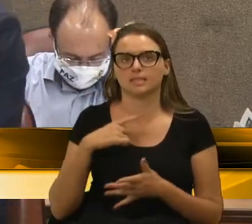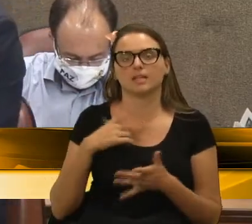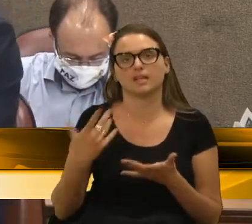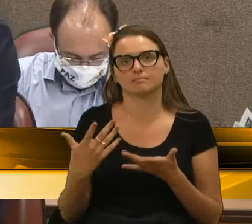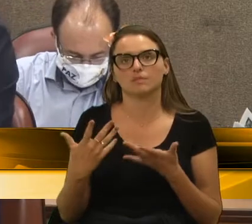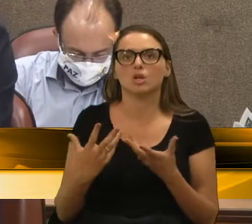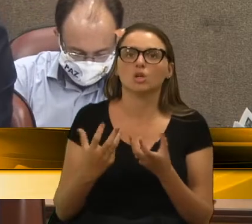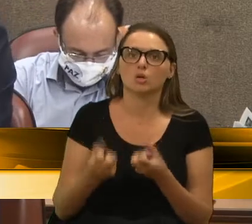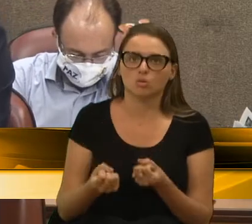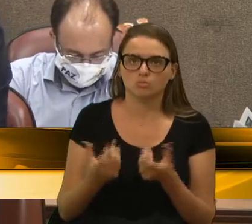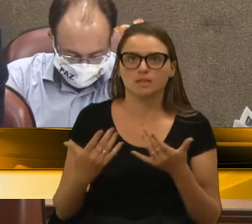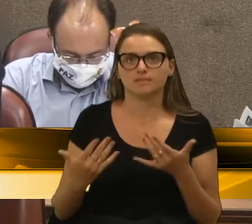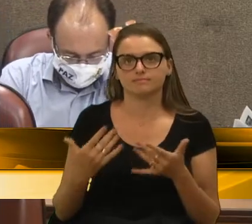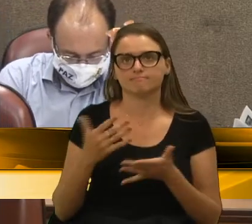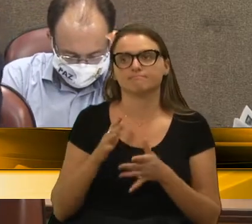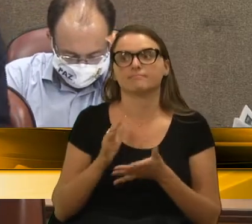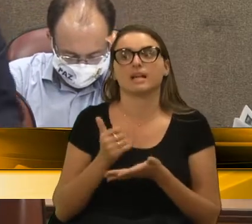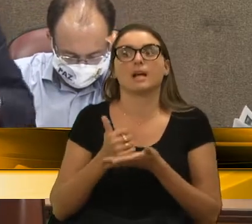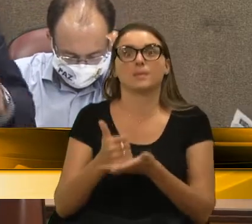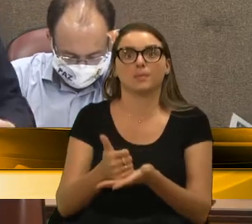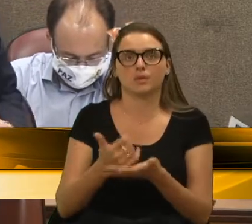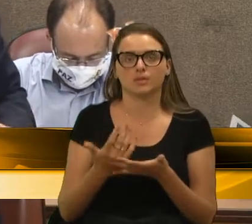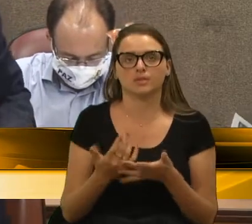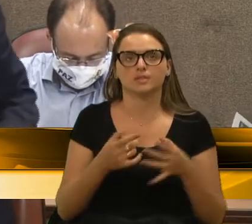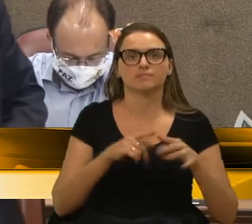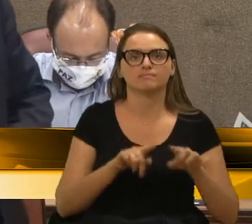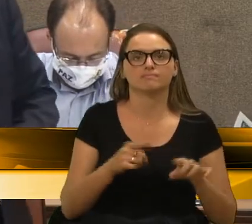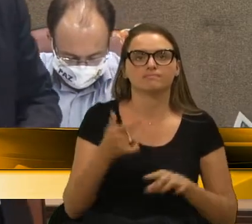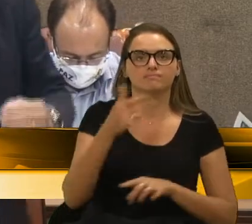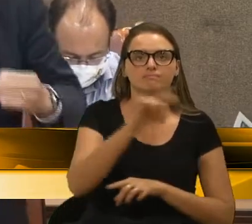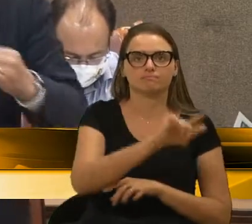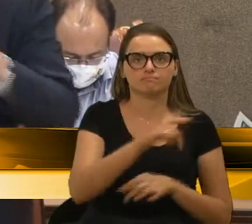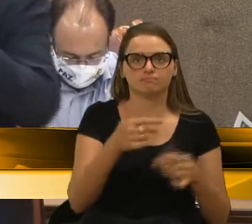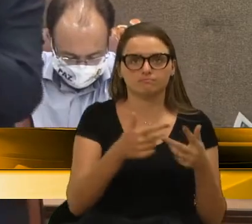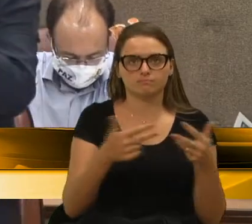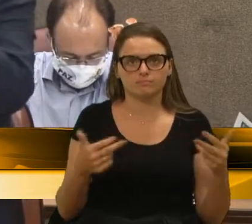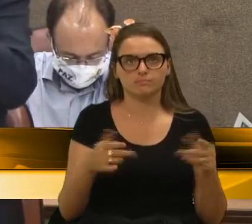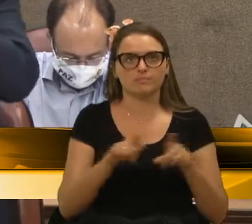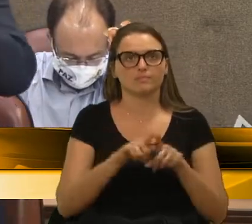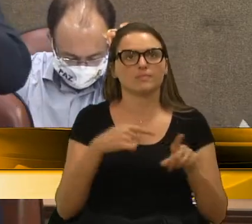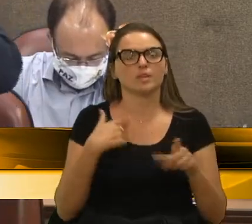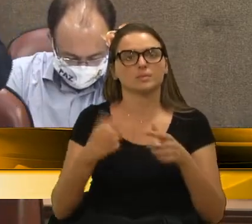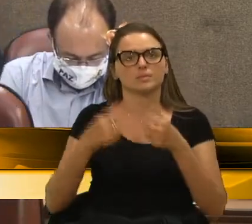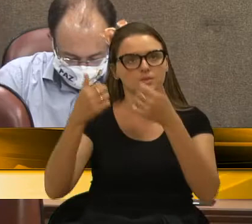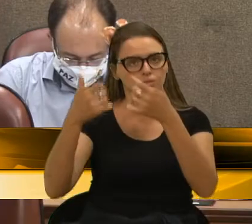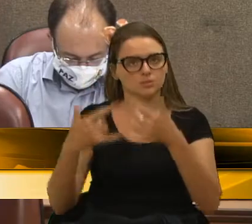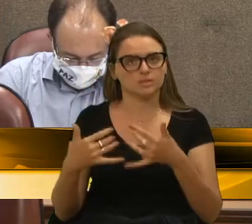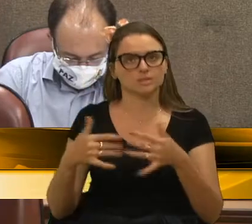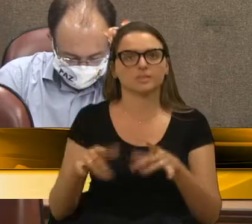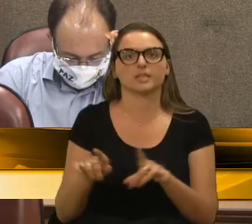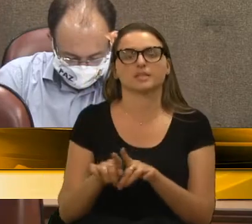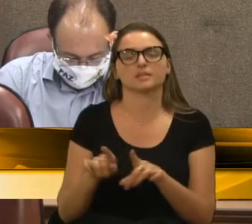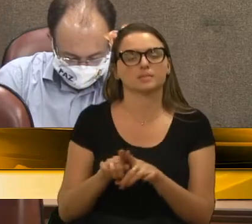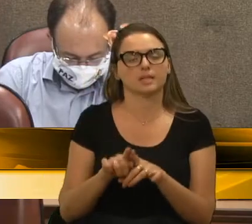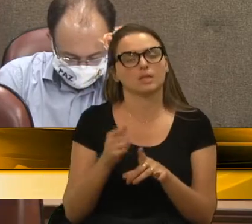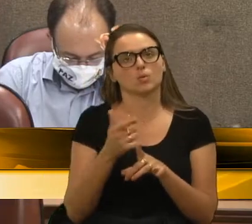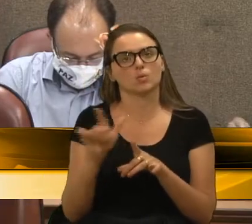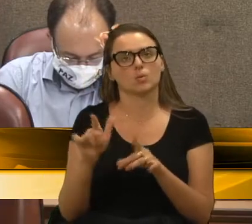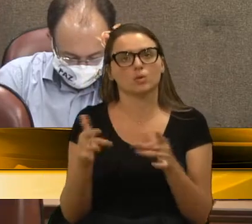nesse sentido. Mas de outra banda, presidente, e isso eu preciso deixar claro aqui também, de outra